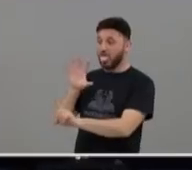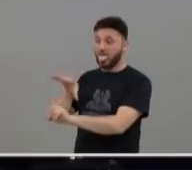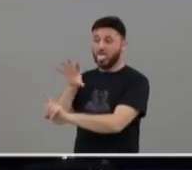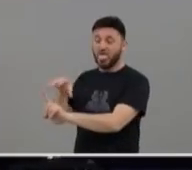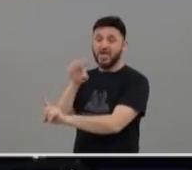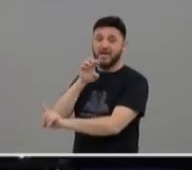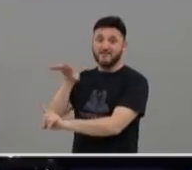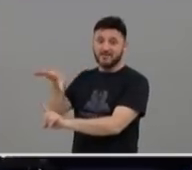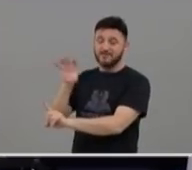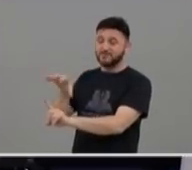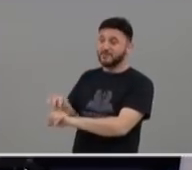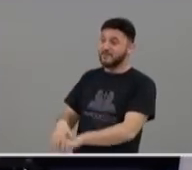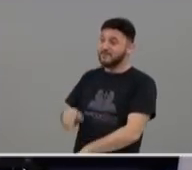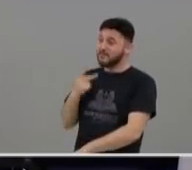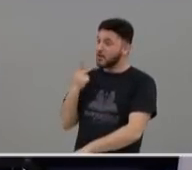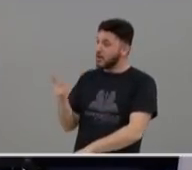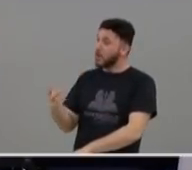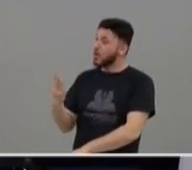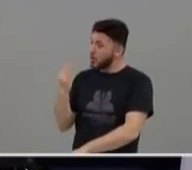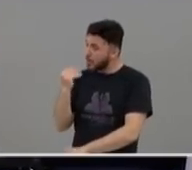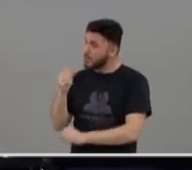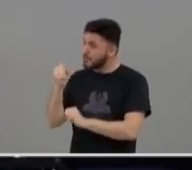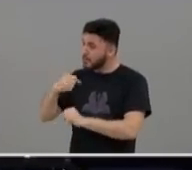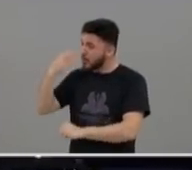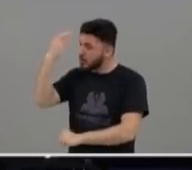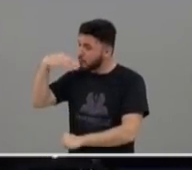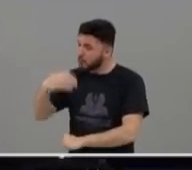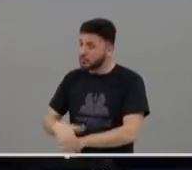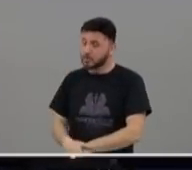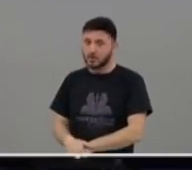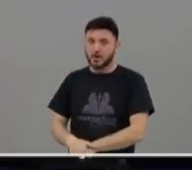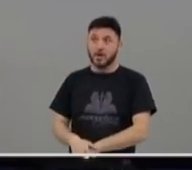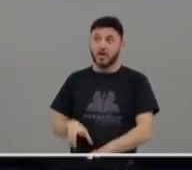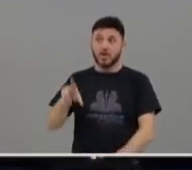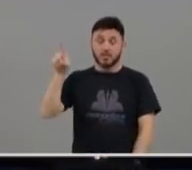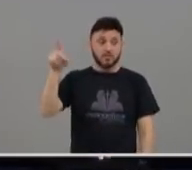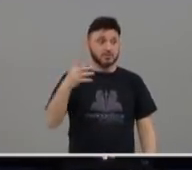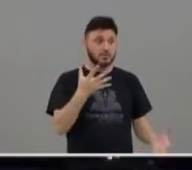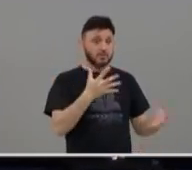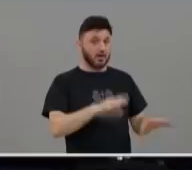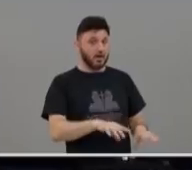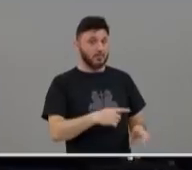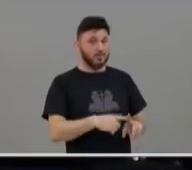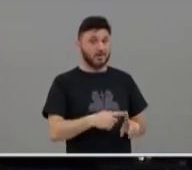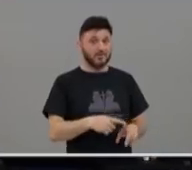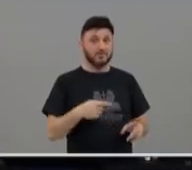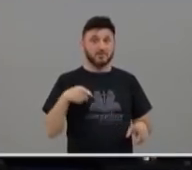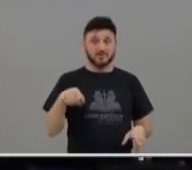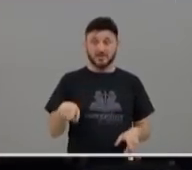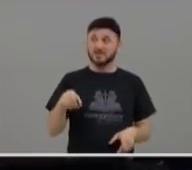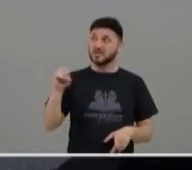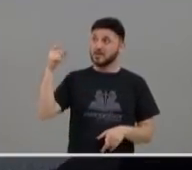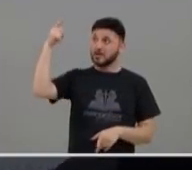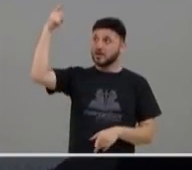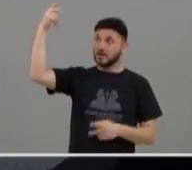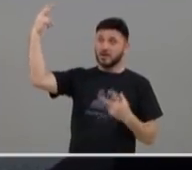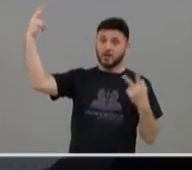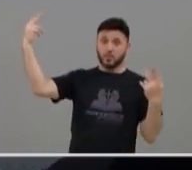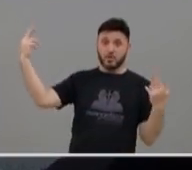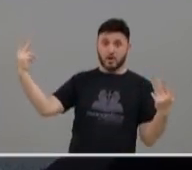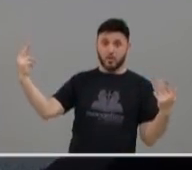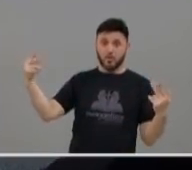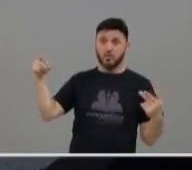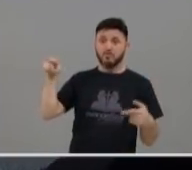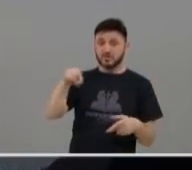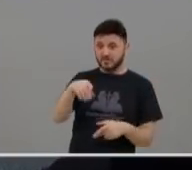você pode comer sim. Deus não quer que você coma, porque senão você vai se tornar como Ele. Vai entender